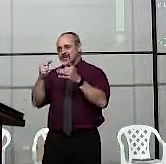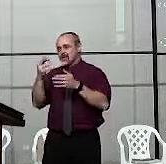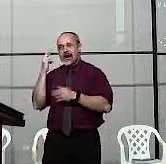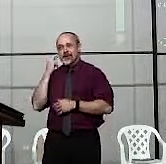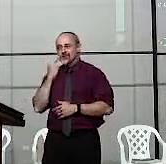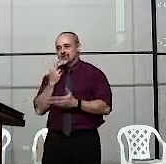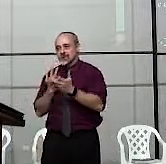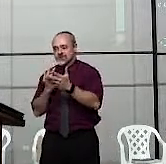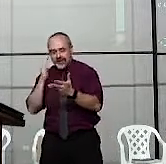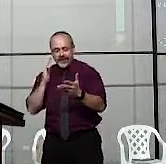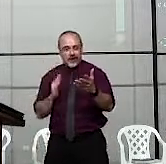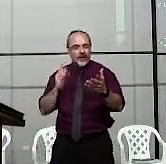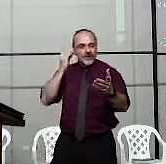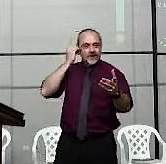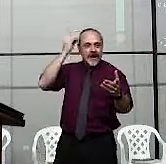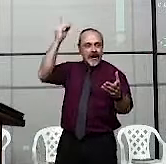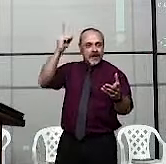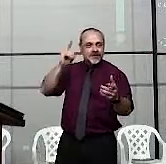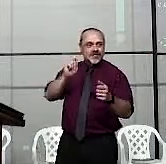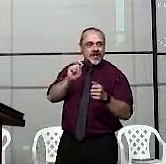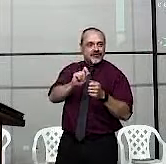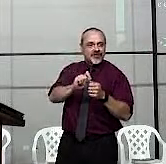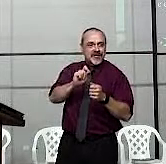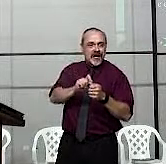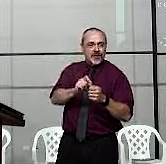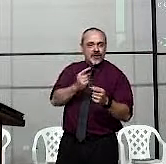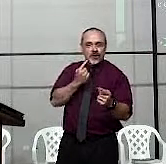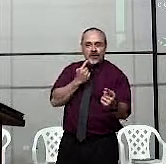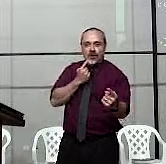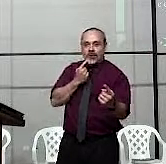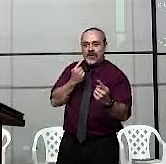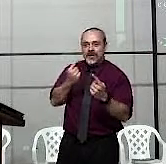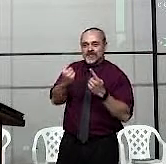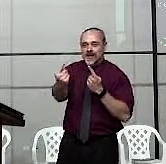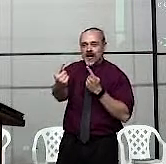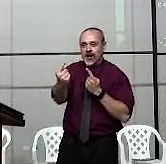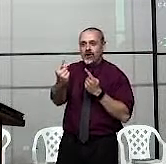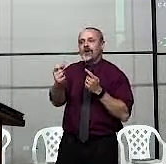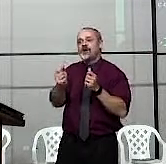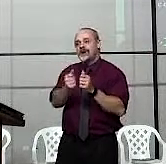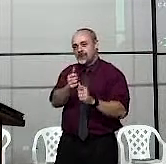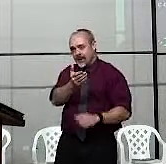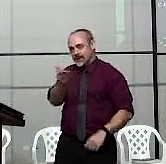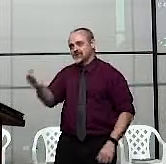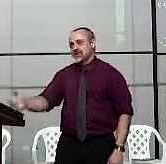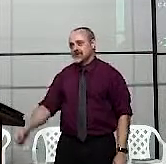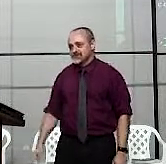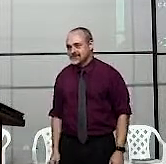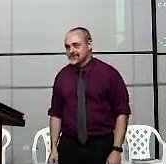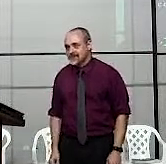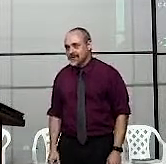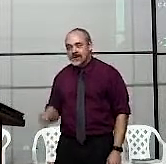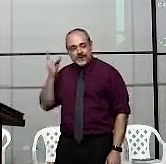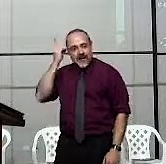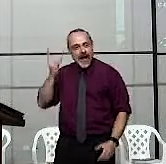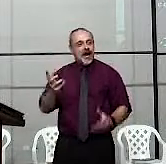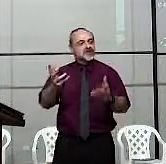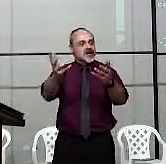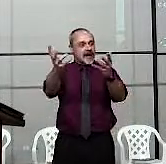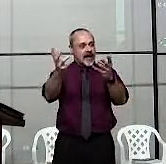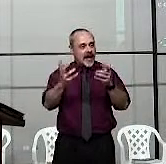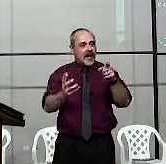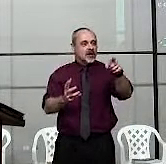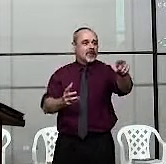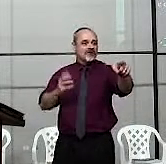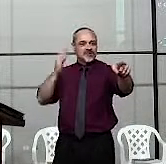gosto de explicar para os surdos, entendeu? Deus está fazendo comunicação para contigo. Deus